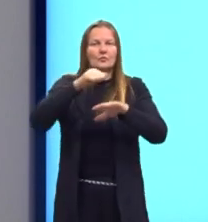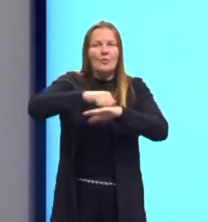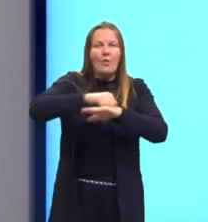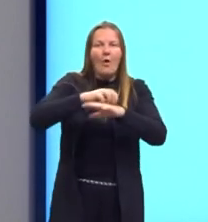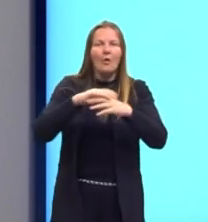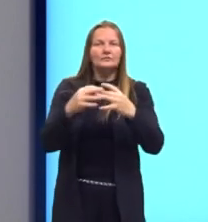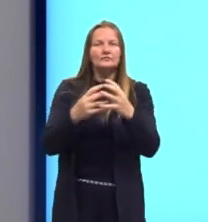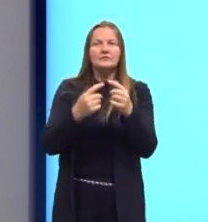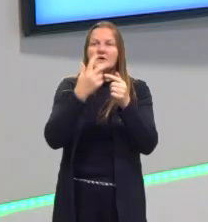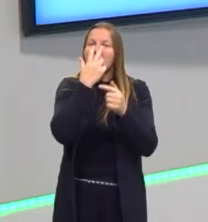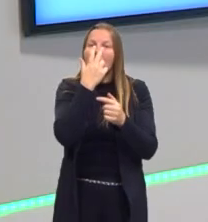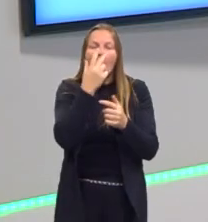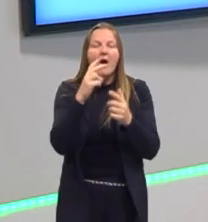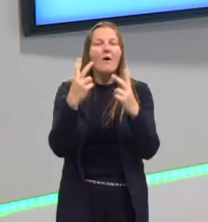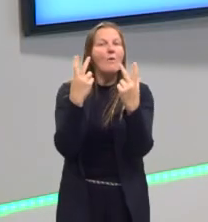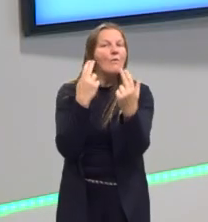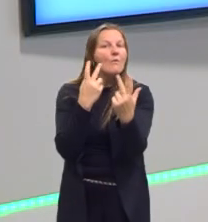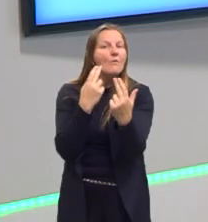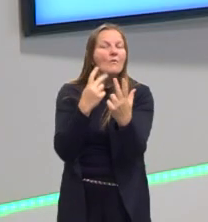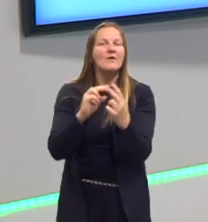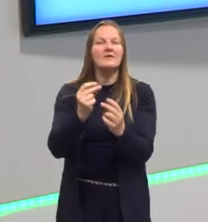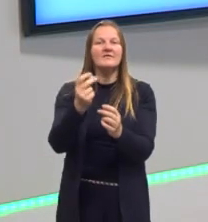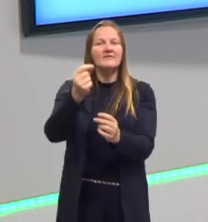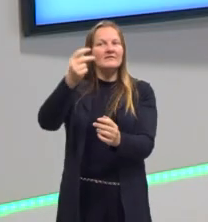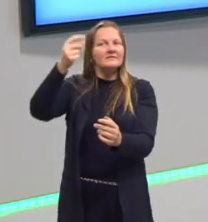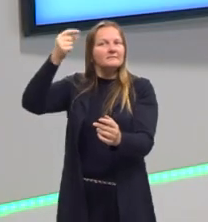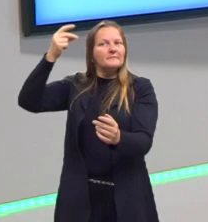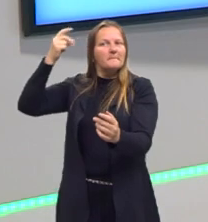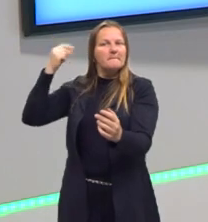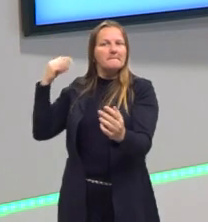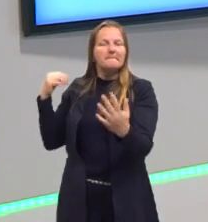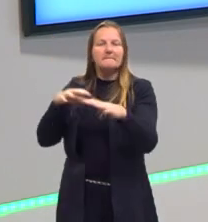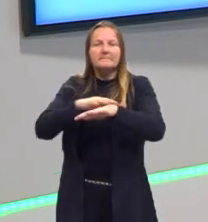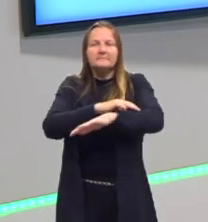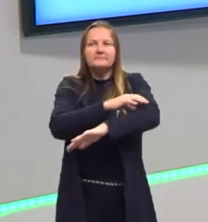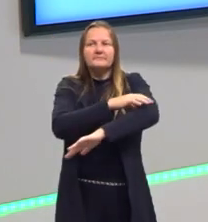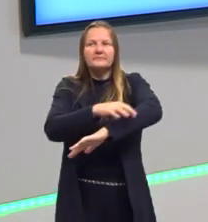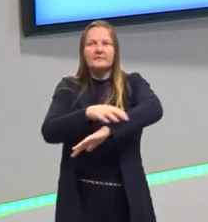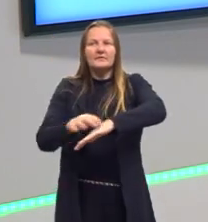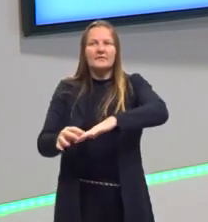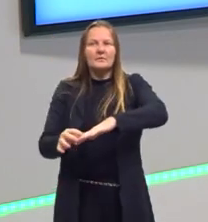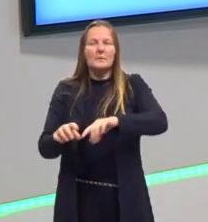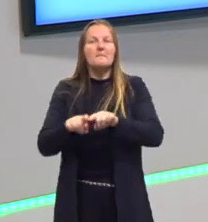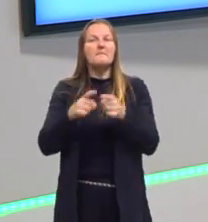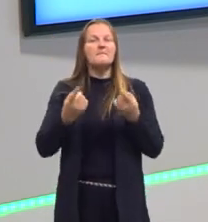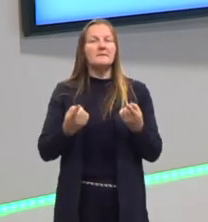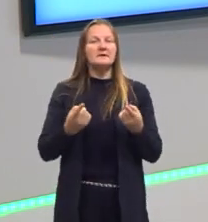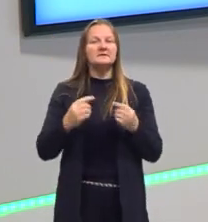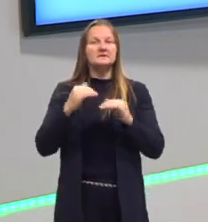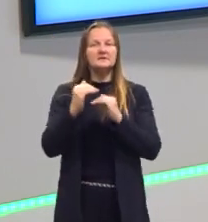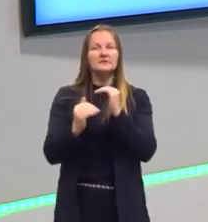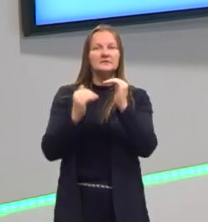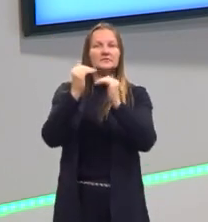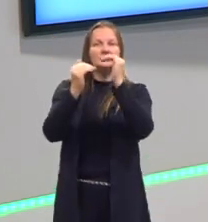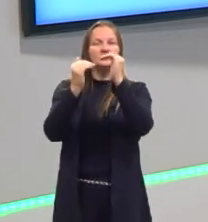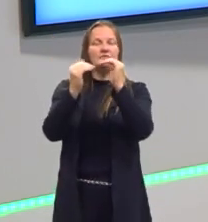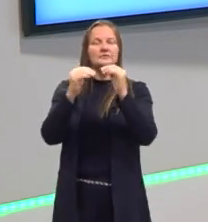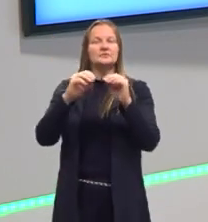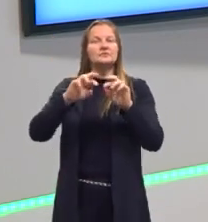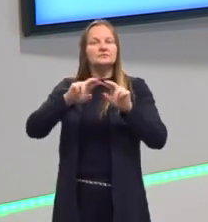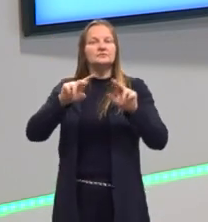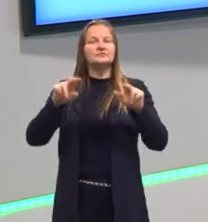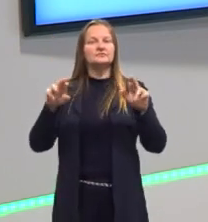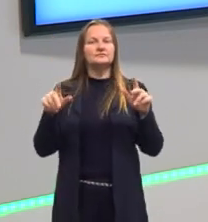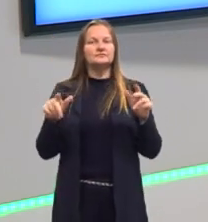herdados de um ancestral comum entre eles certo porém evoluídos de forma